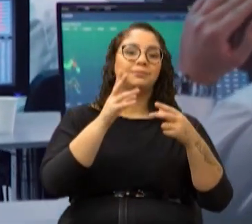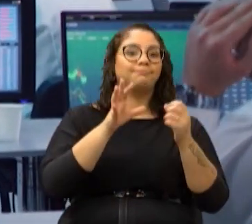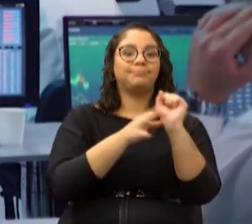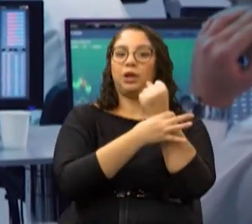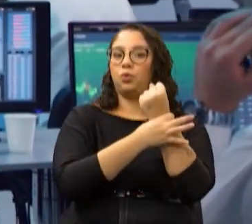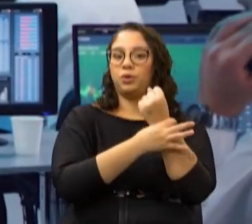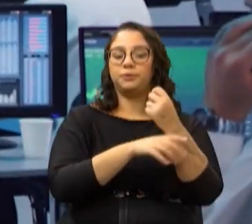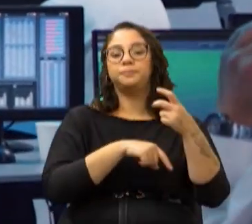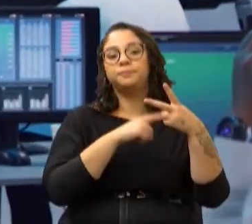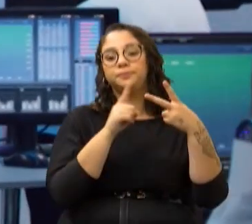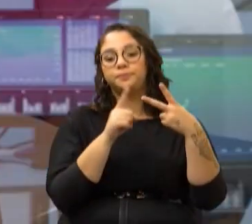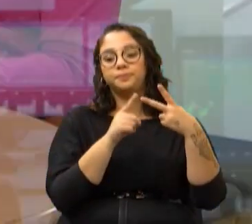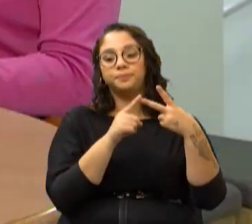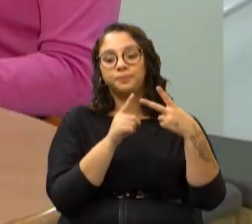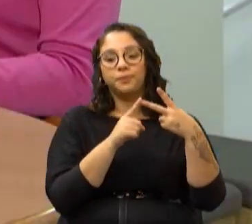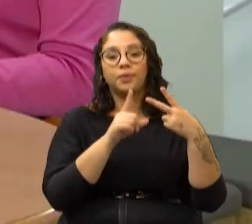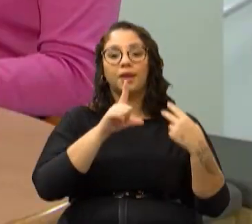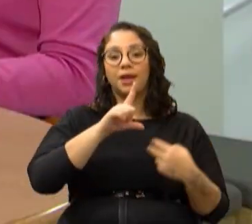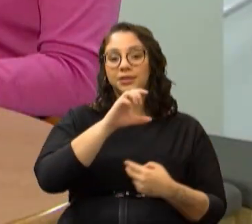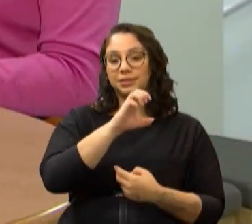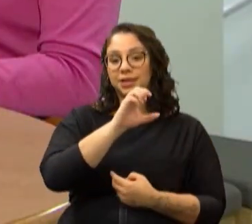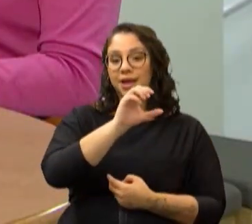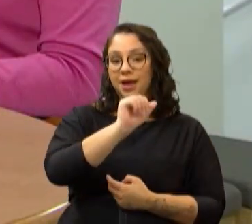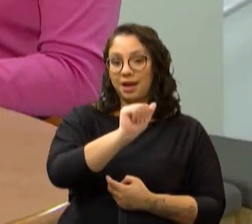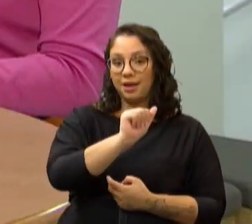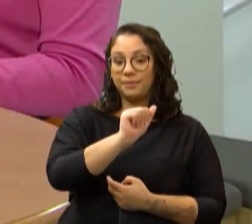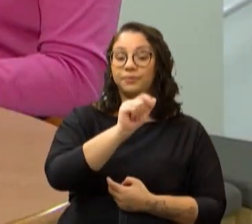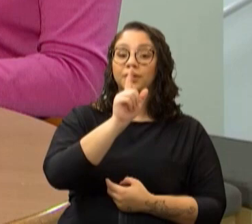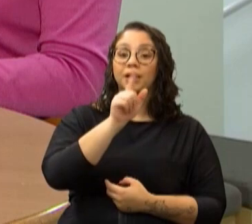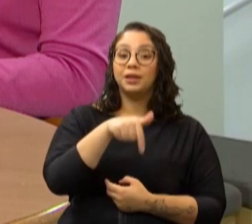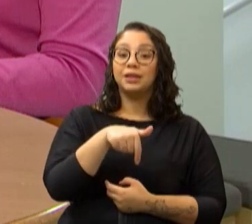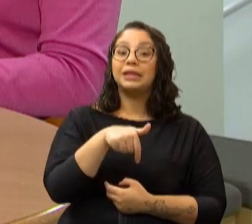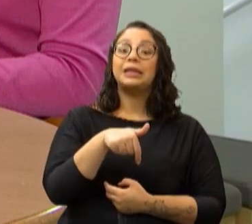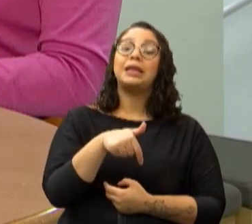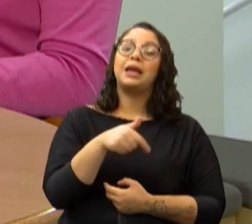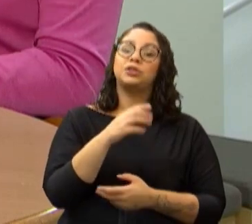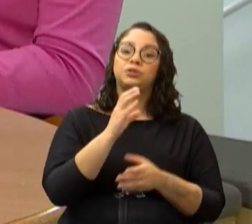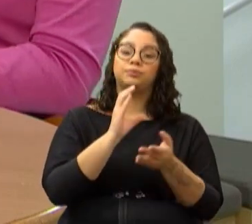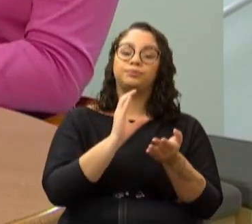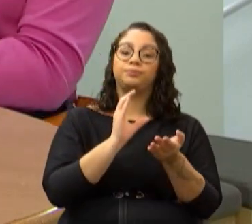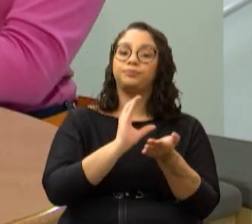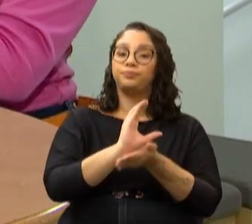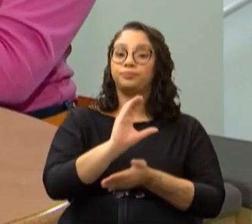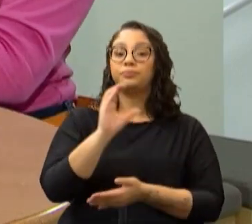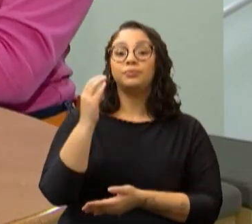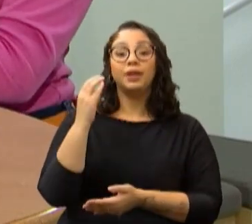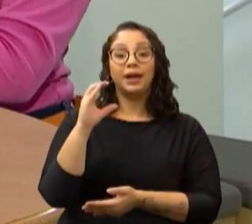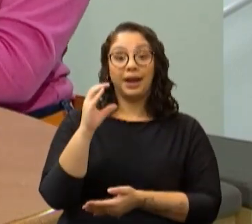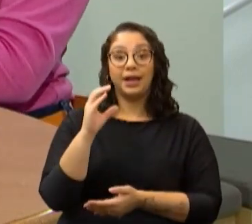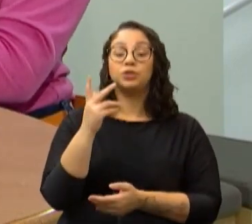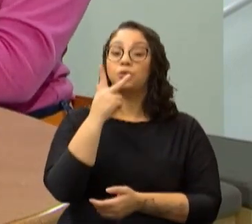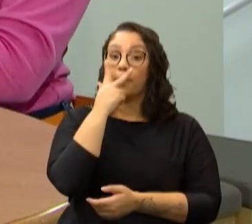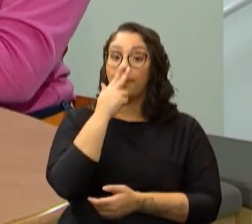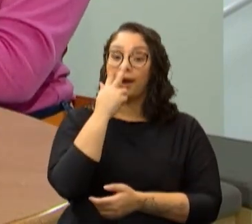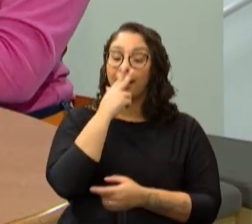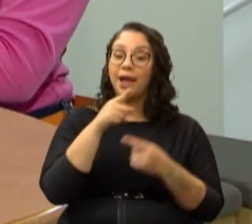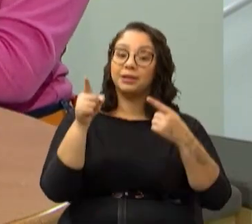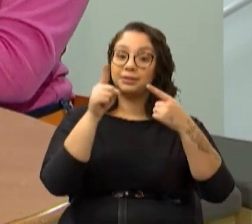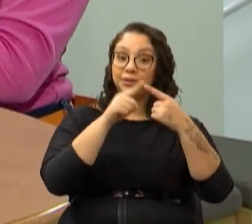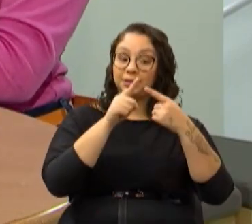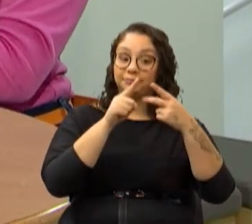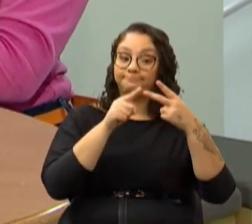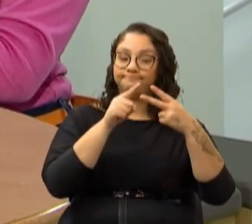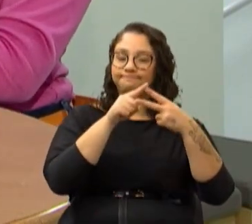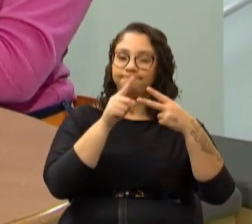ainda é uma das opções mais seguras. Logo na sequência nós temos a LCA, que ela é uma letra de crédito. Ela é